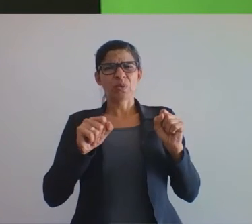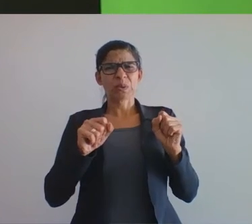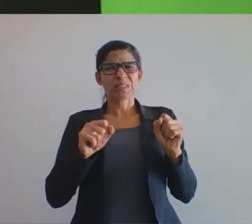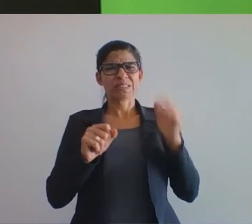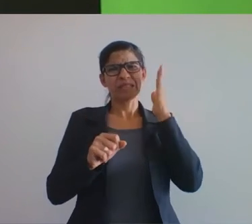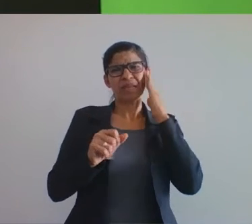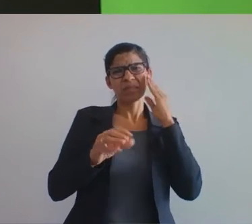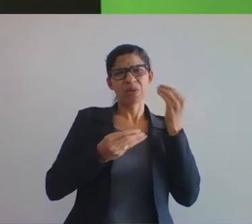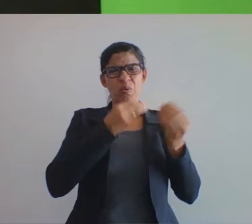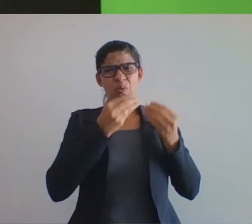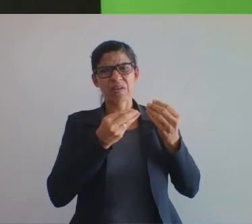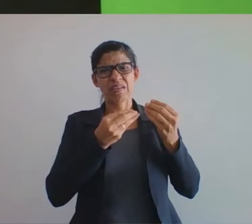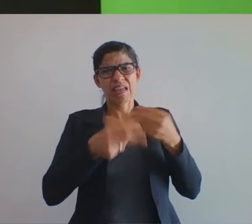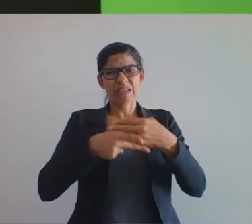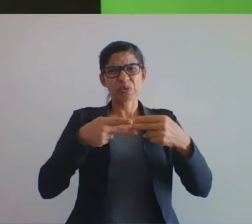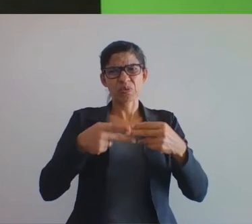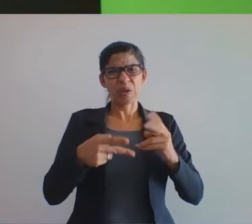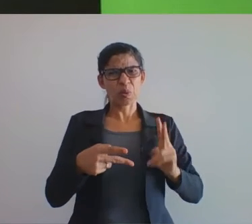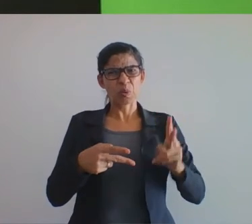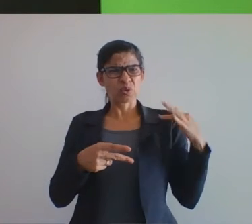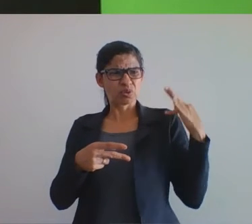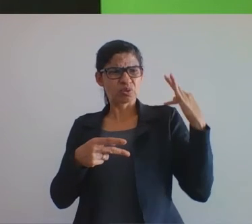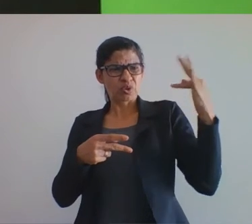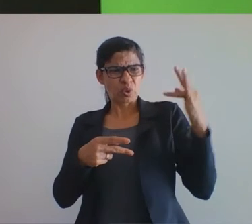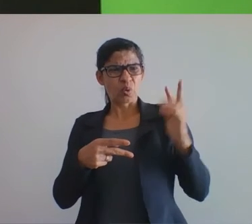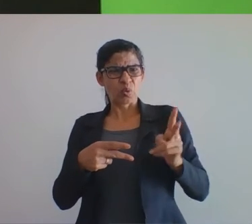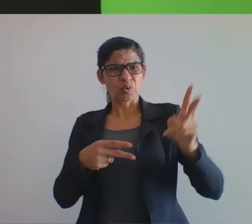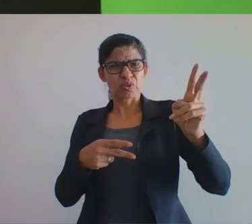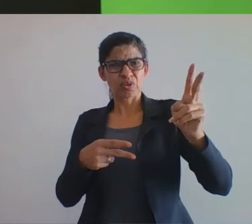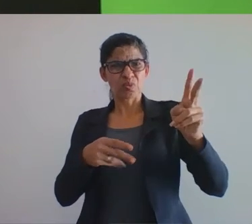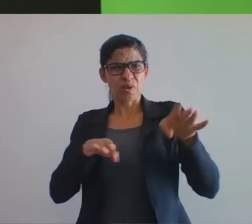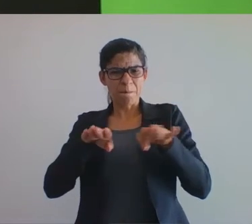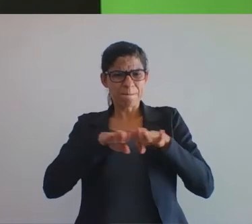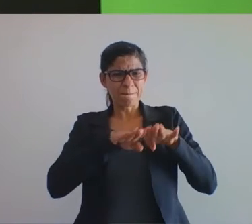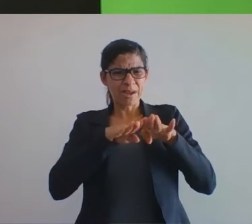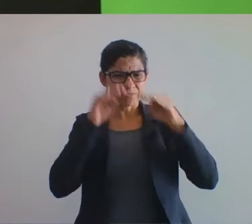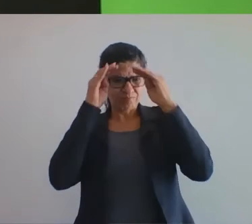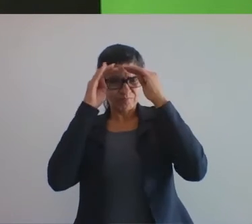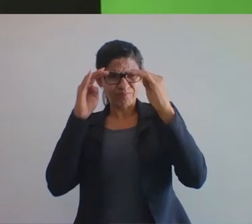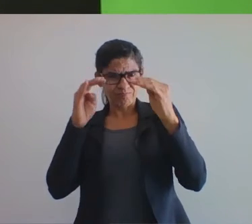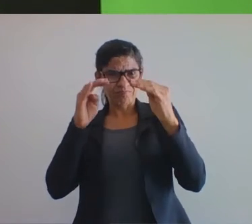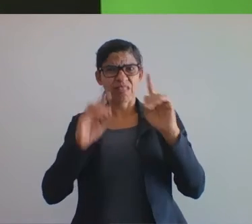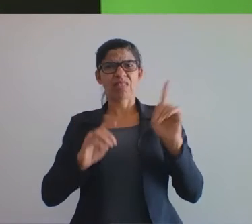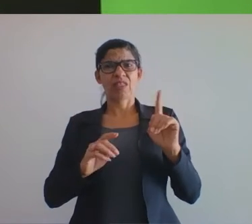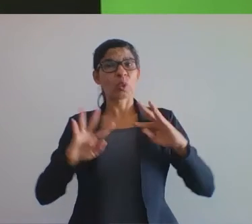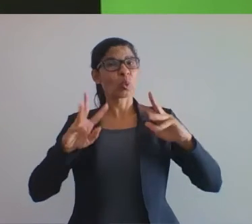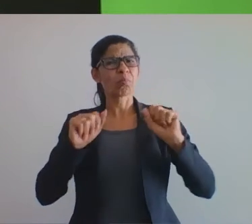a seguir esses padrões. Tudo pode mudar. Segundo Heráclito, lembram?